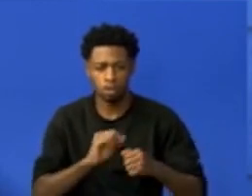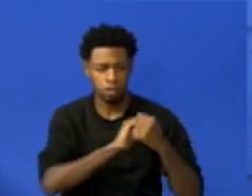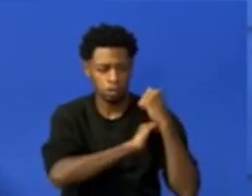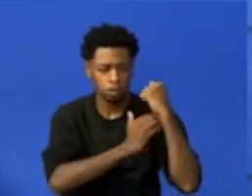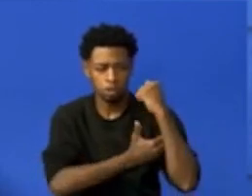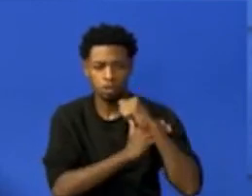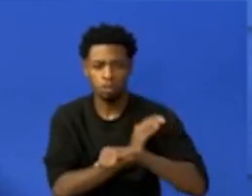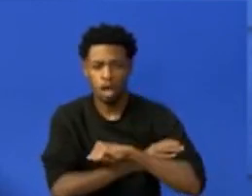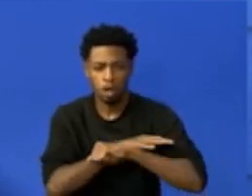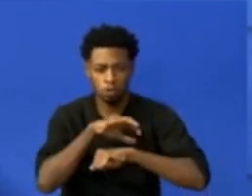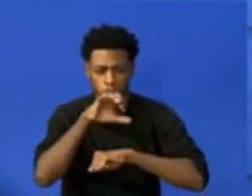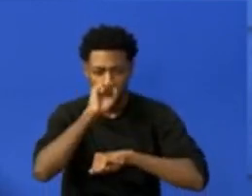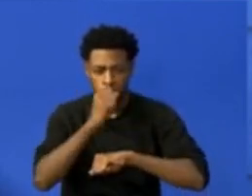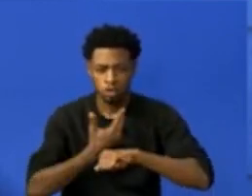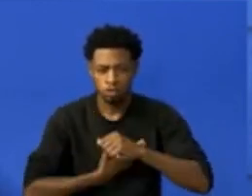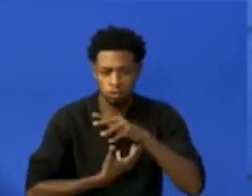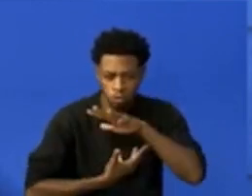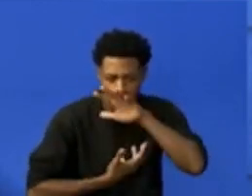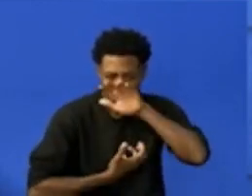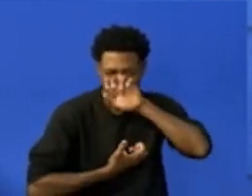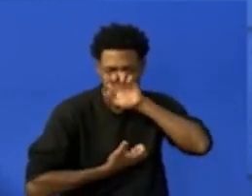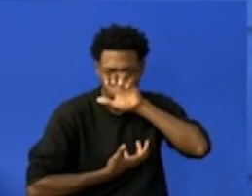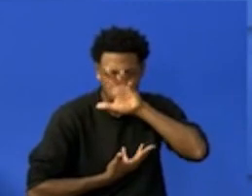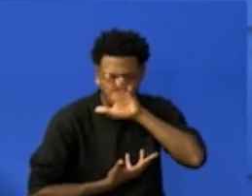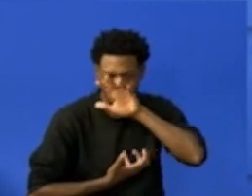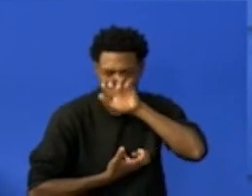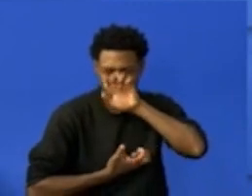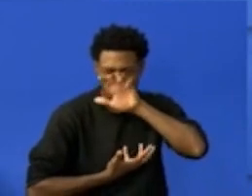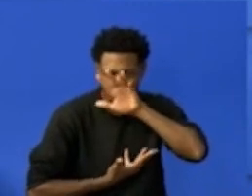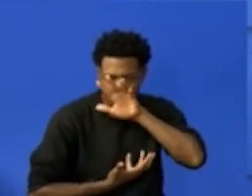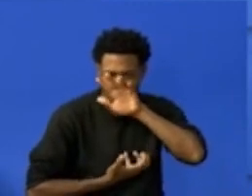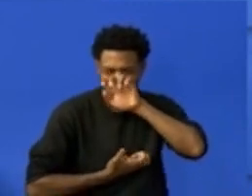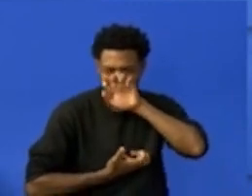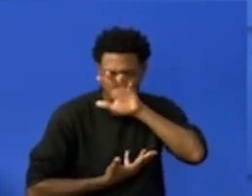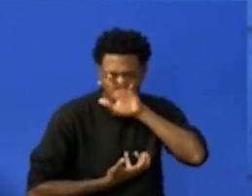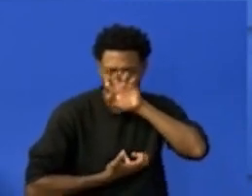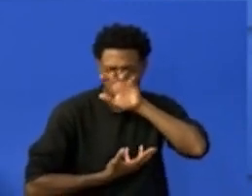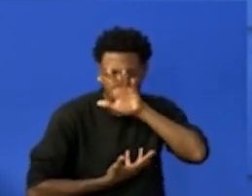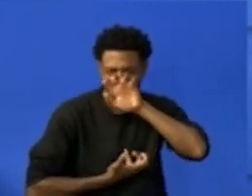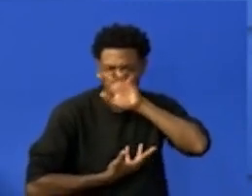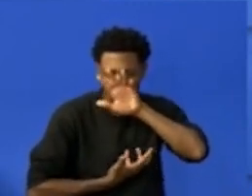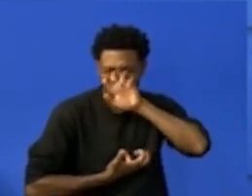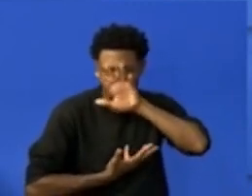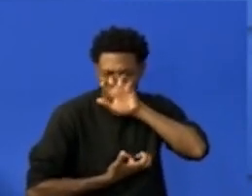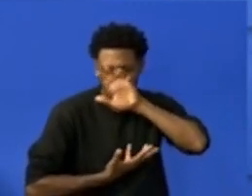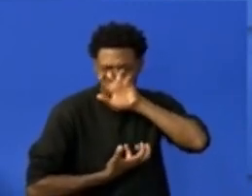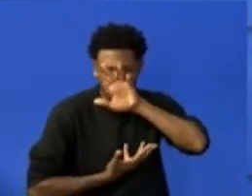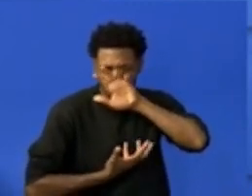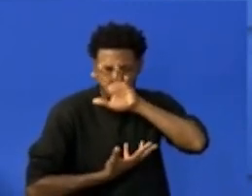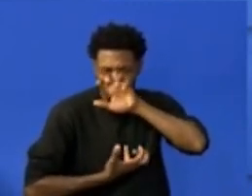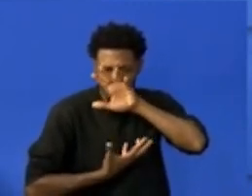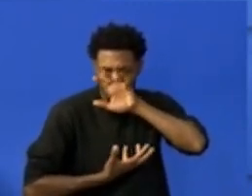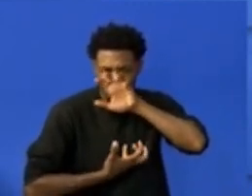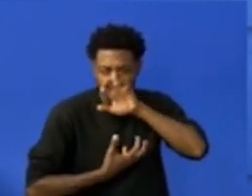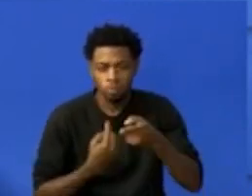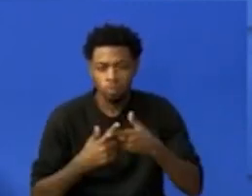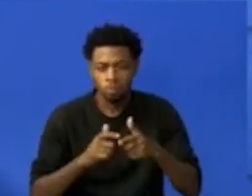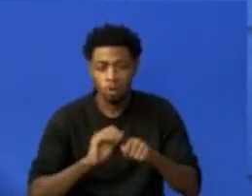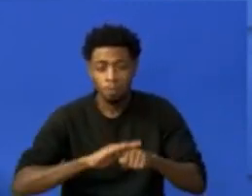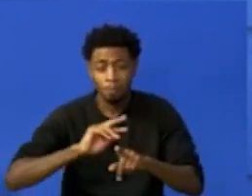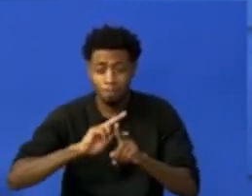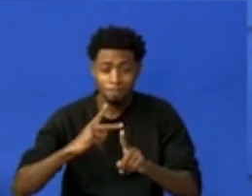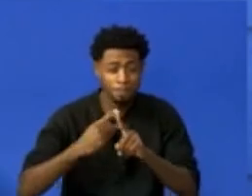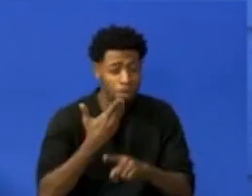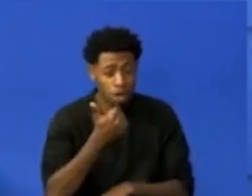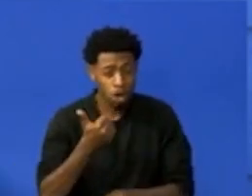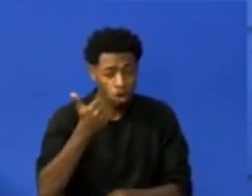mais oxigênio, fazendo com que todo o organismo trabalhe. Então, isso vai ter uma melhora, ou vai